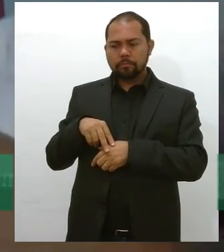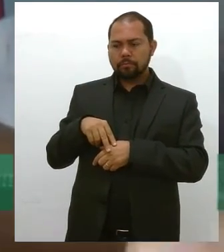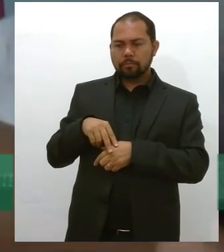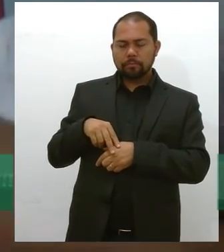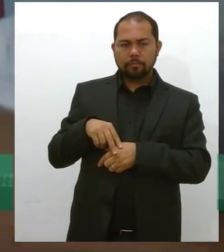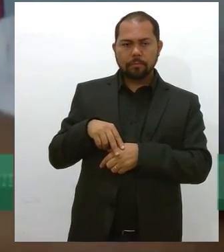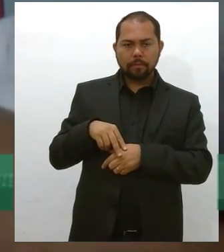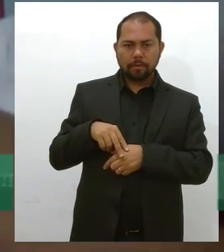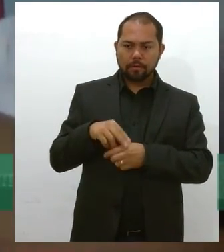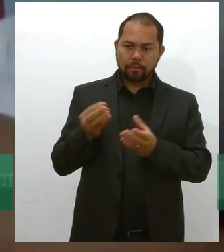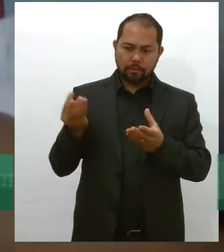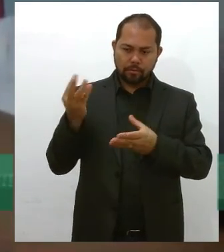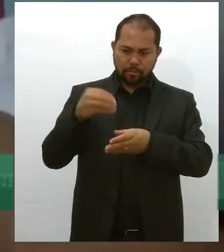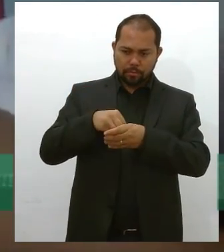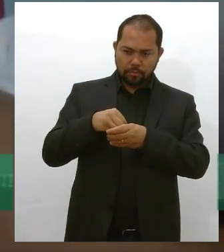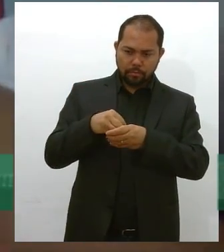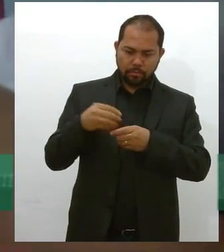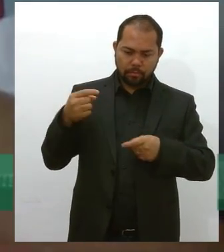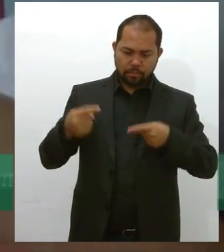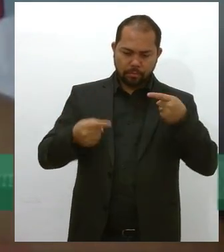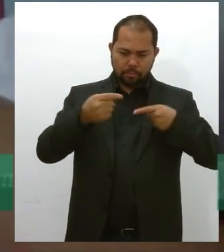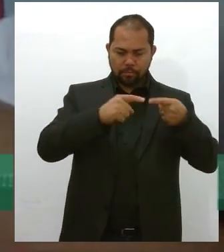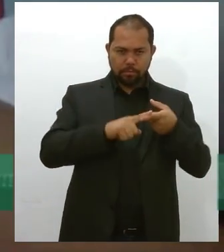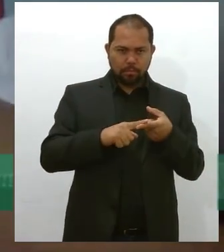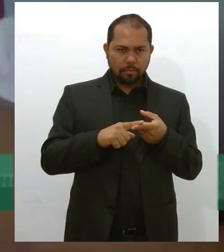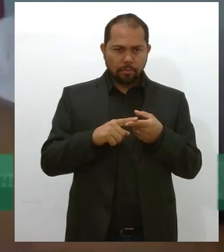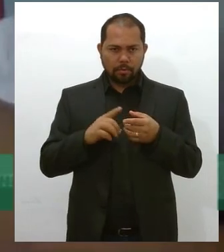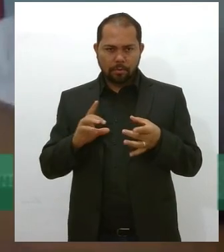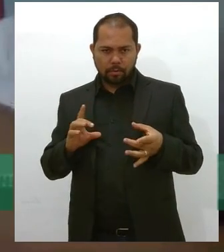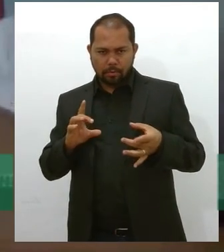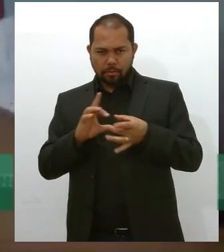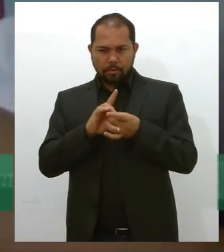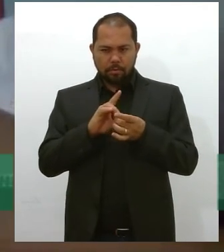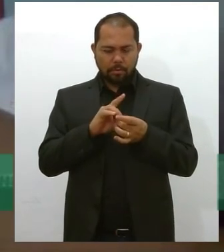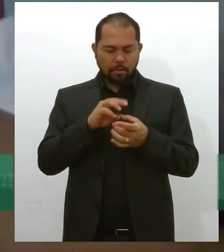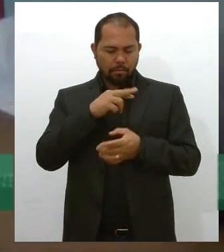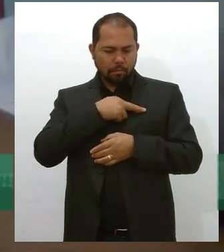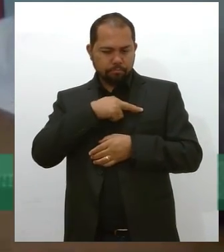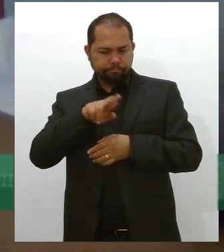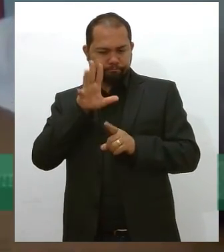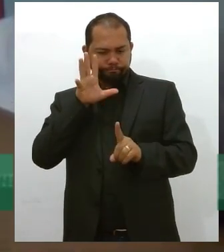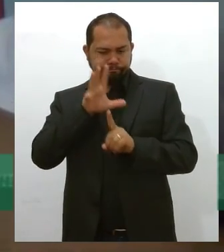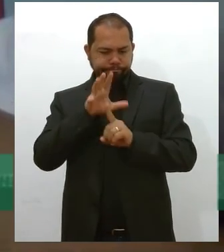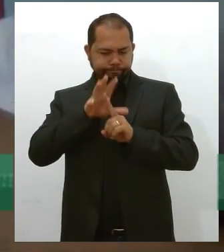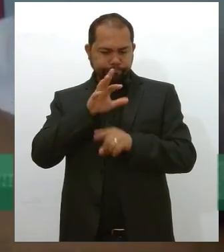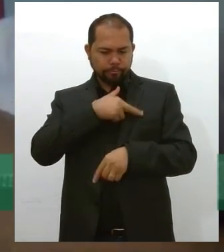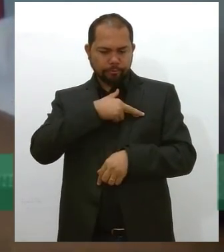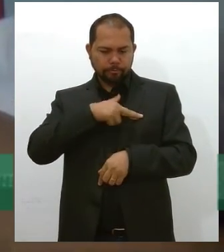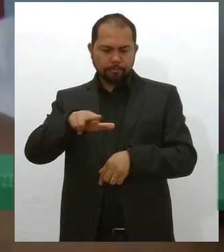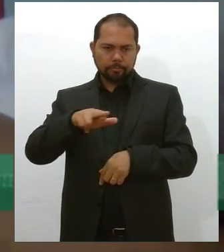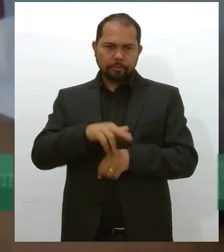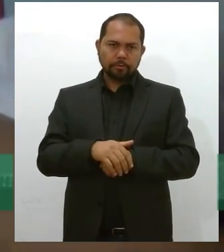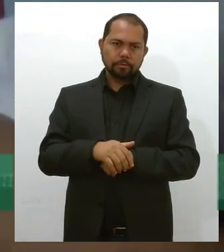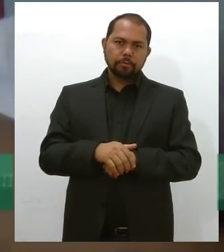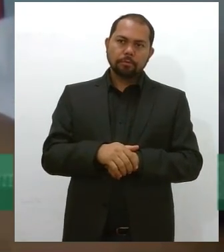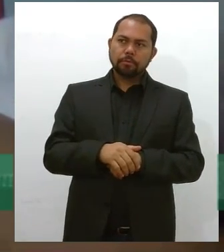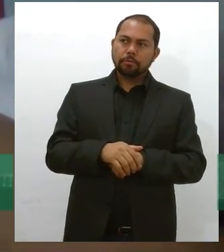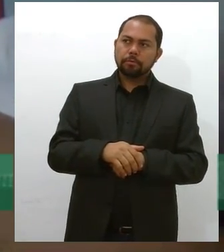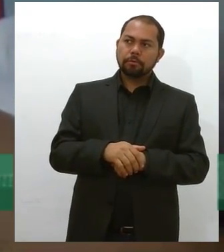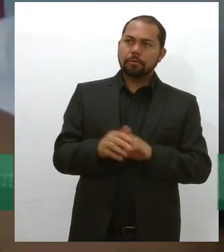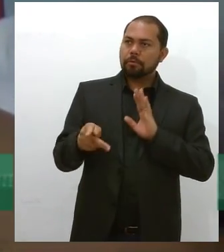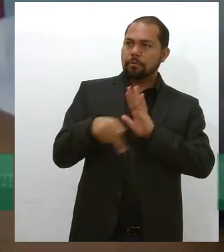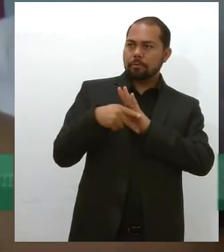perceber, elas estão muito impregnadas de um ritual religioso que vem do cristianismo e do catolicismo, né?